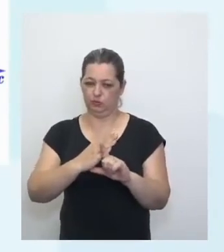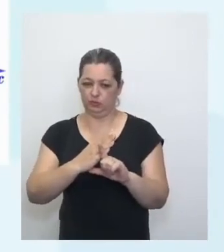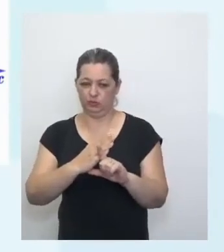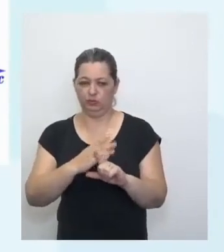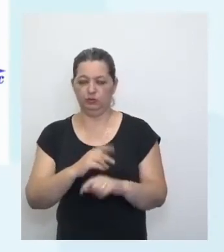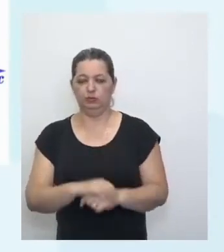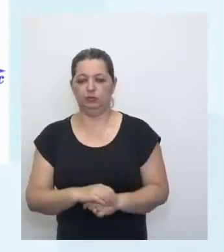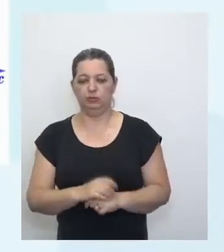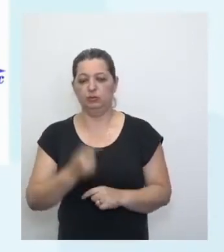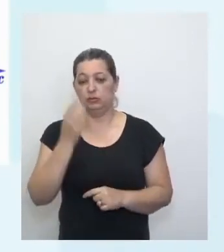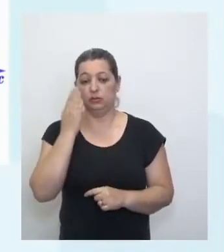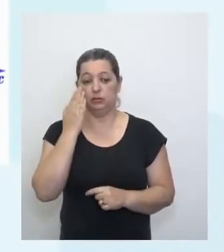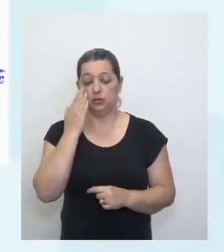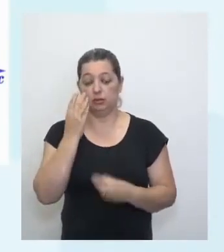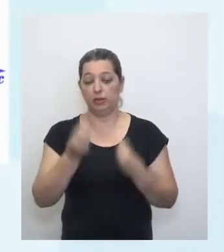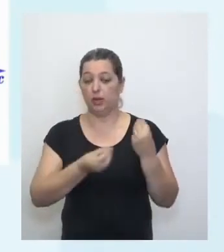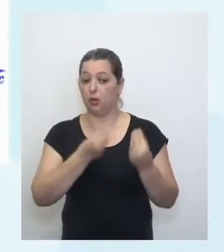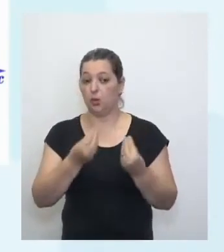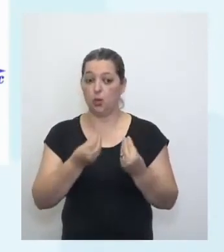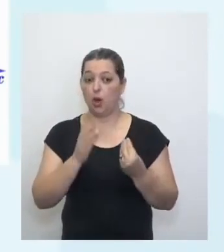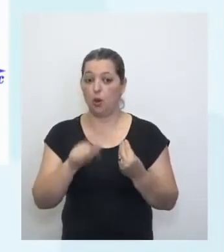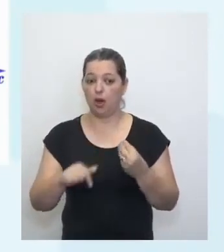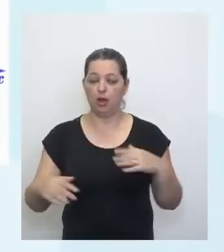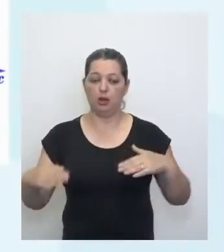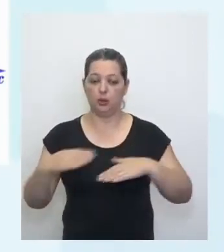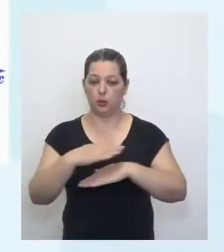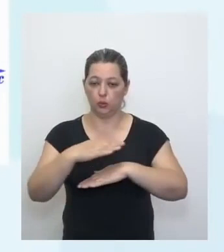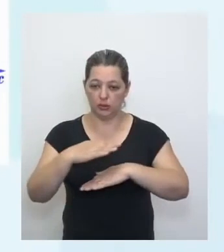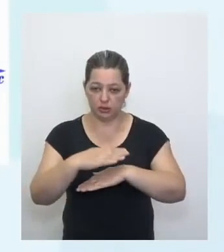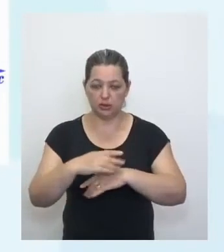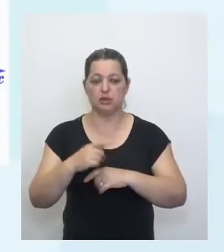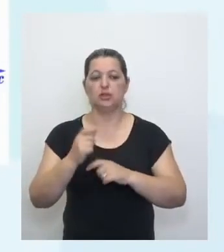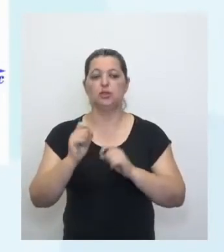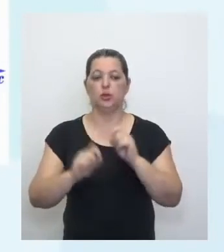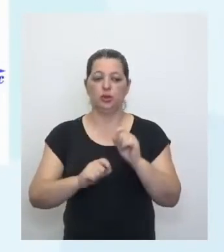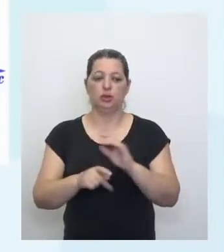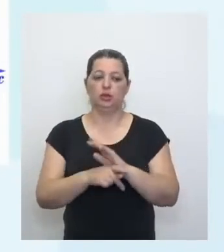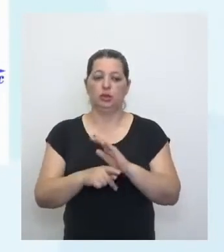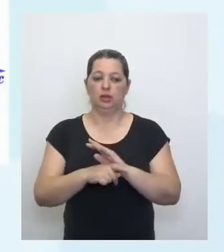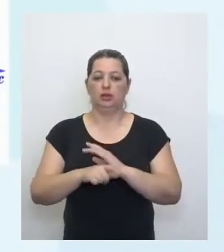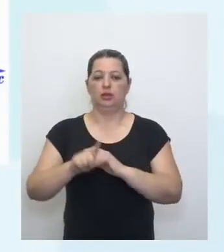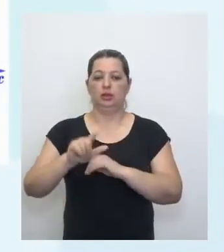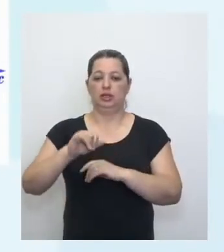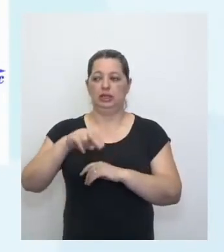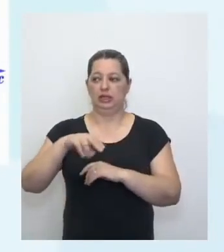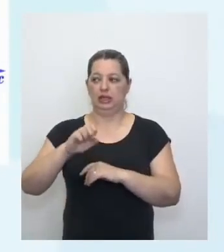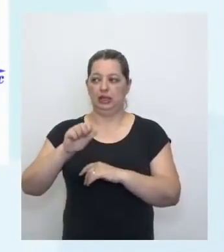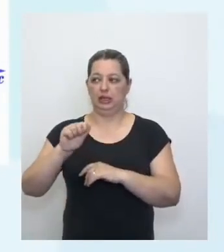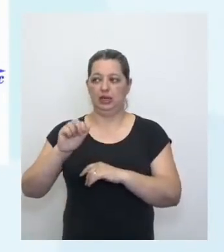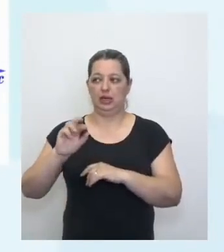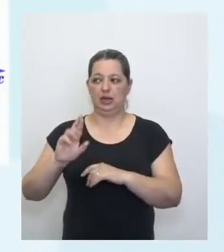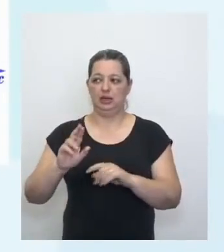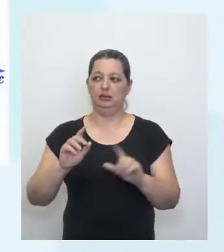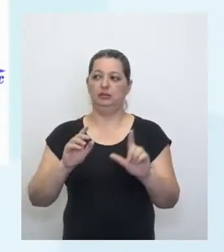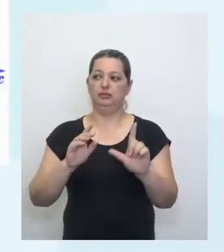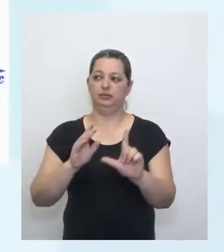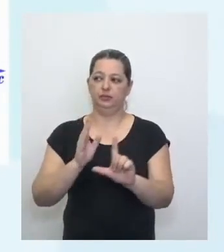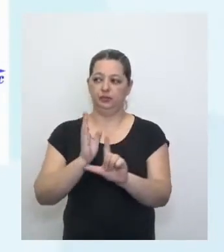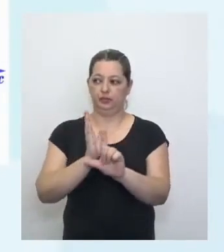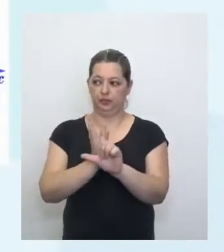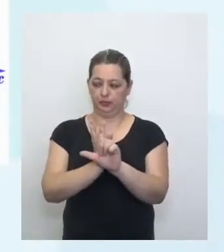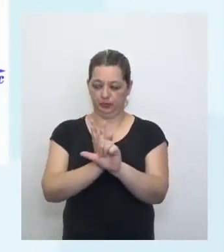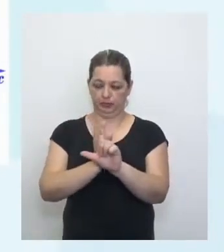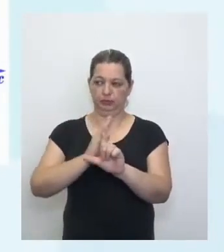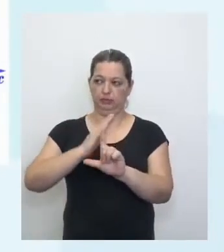quero saber qual delas é constante, qual delas é linear e qual delas é afim. Então, na hora de você responder